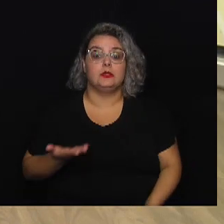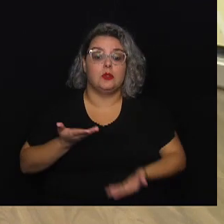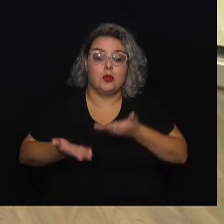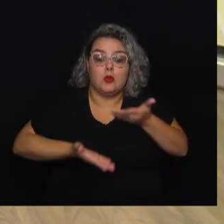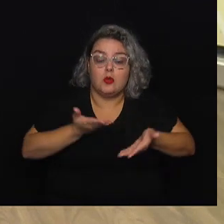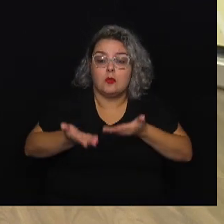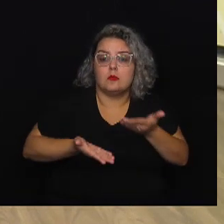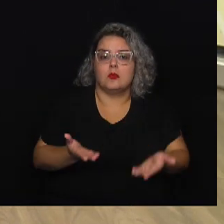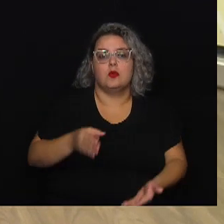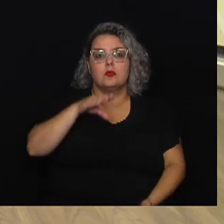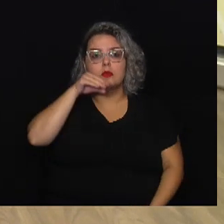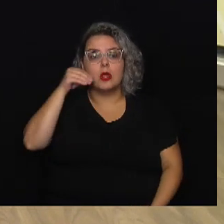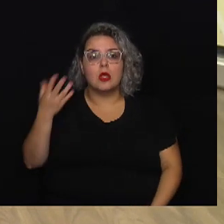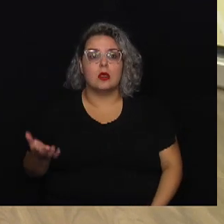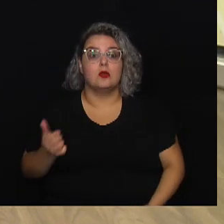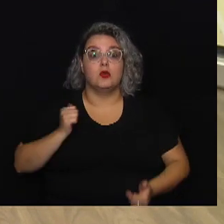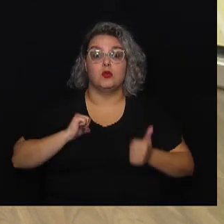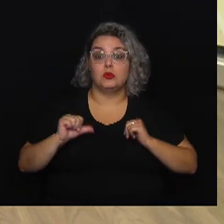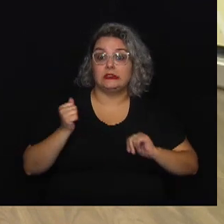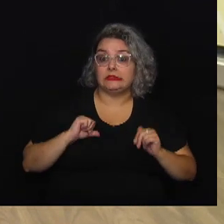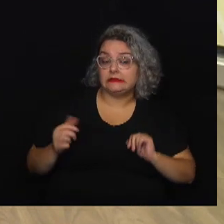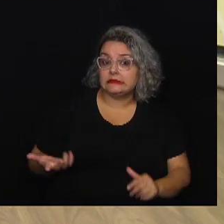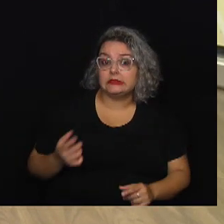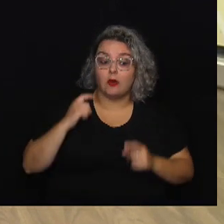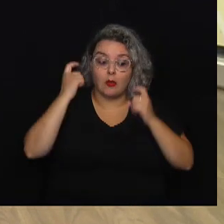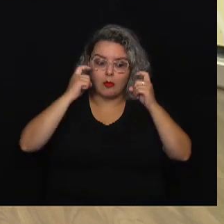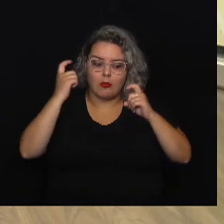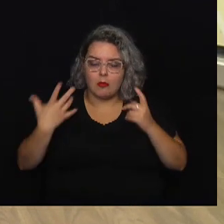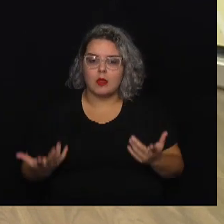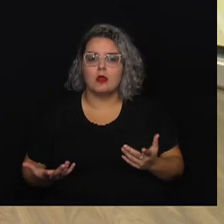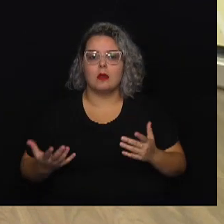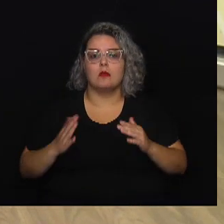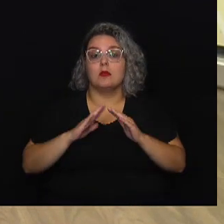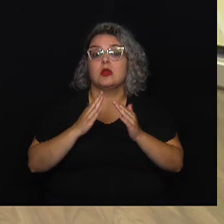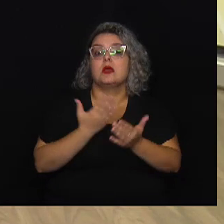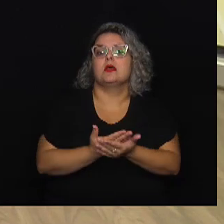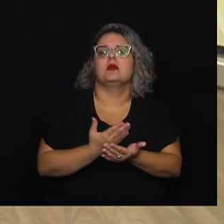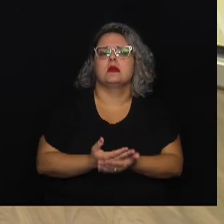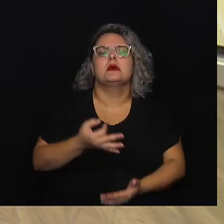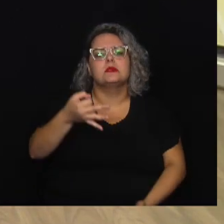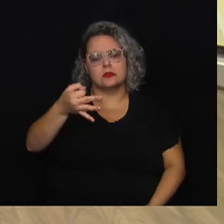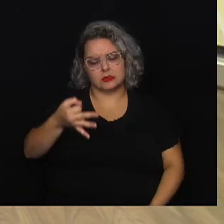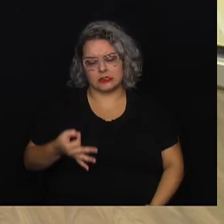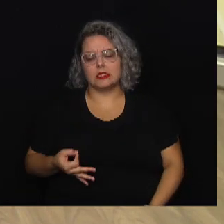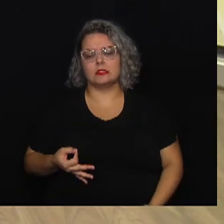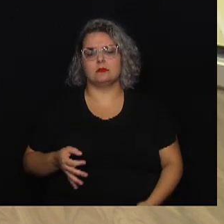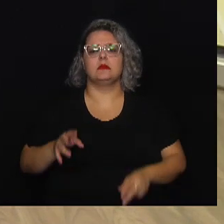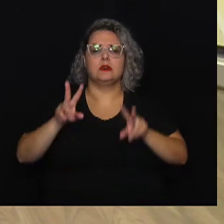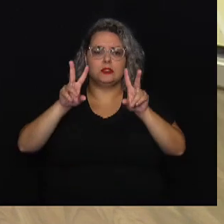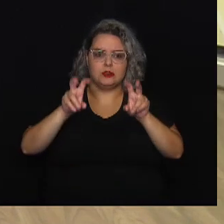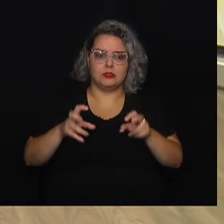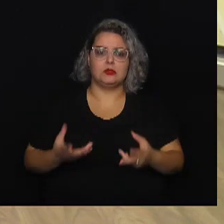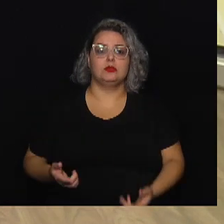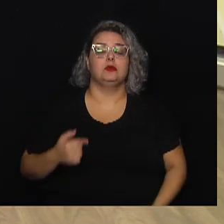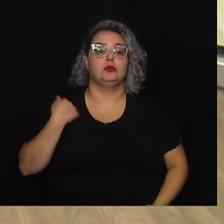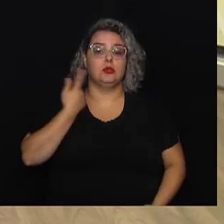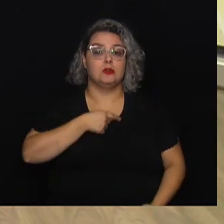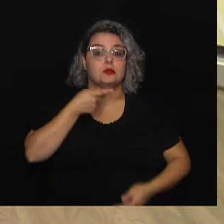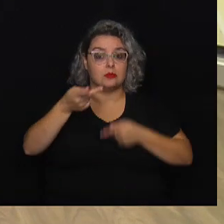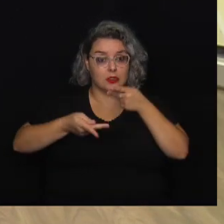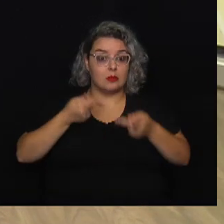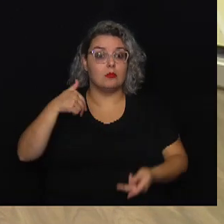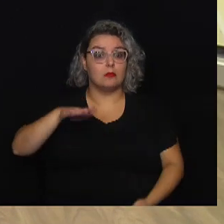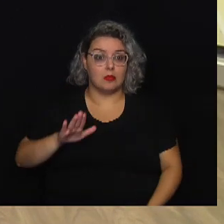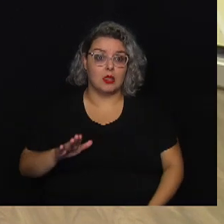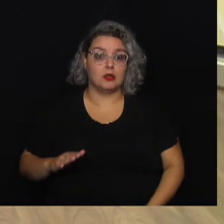esses adolescentes, com essa ansiedade, com a preocupação com a escola. Então, certamente, este tema nós vamos abordar mais aqui no